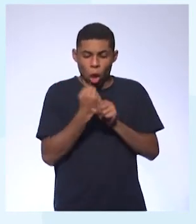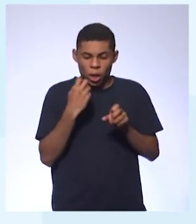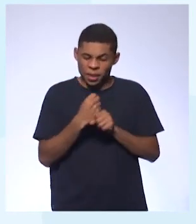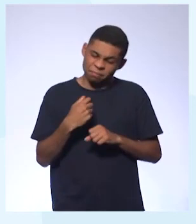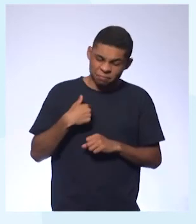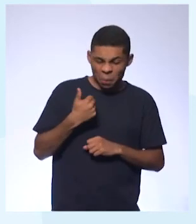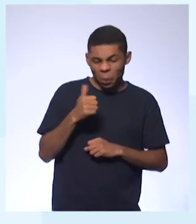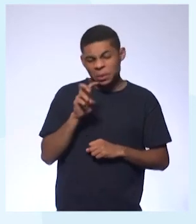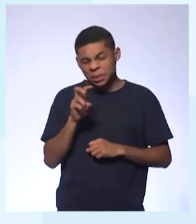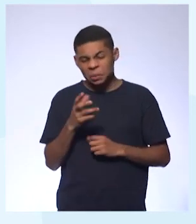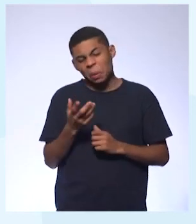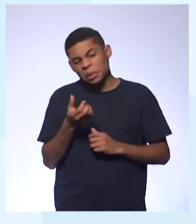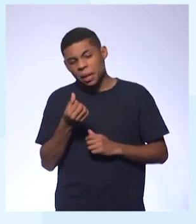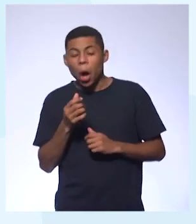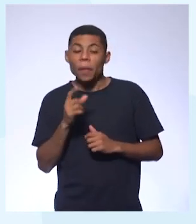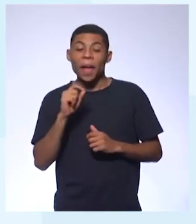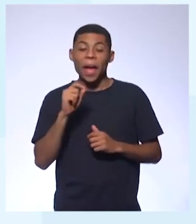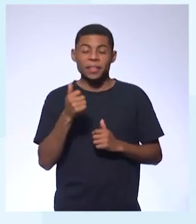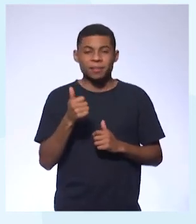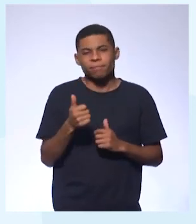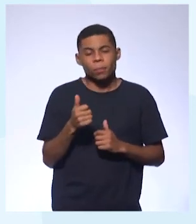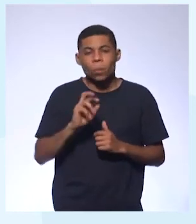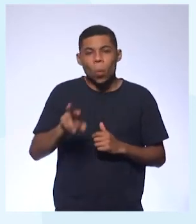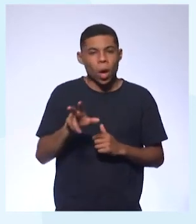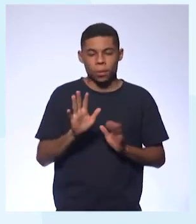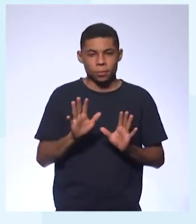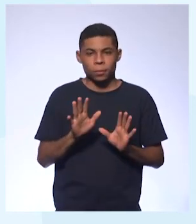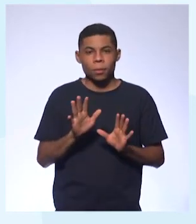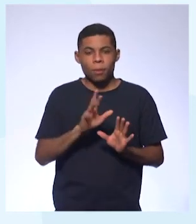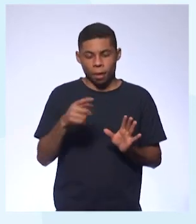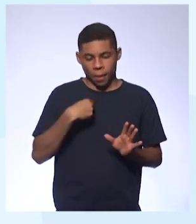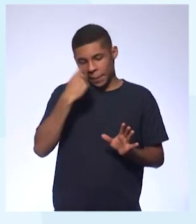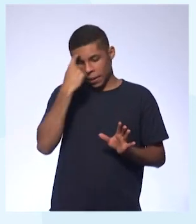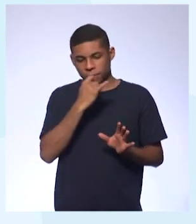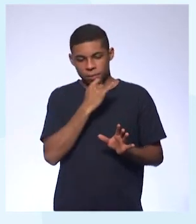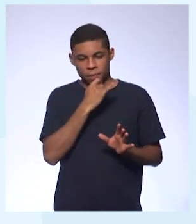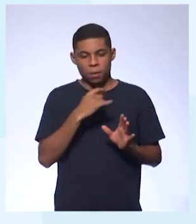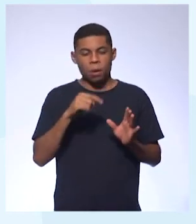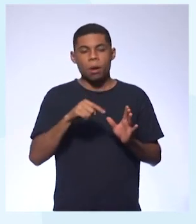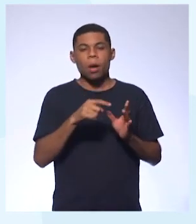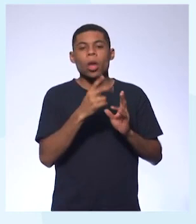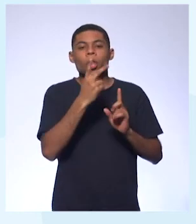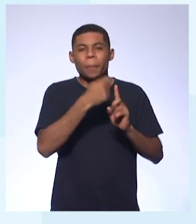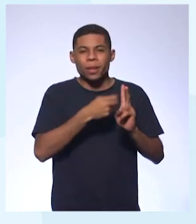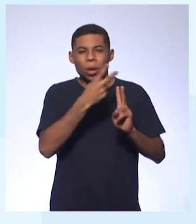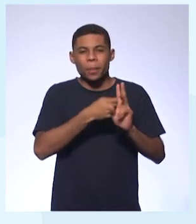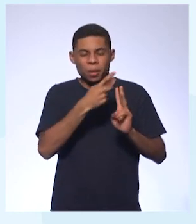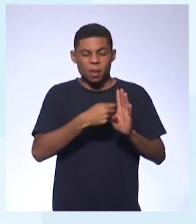O nome disso é autonotação, ou seja, não é falar que a minha nota esse bimestre é